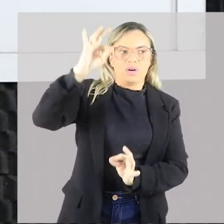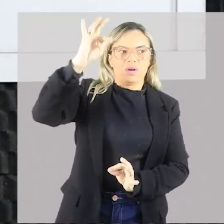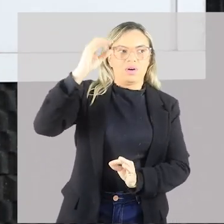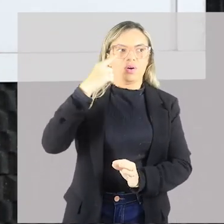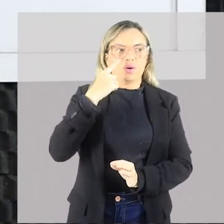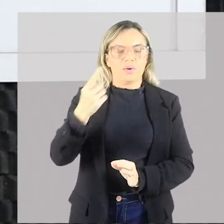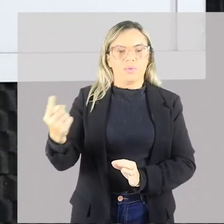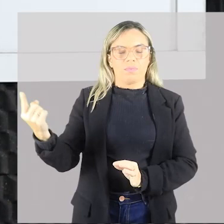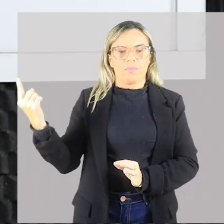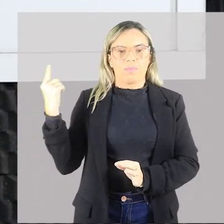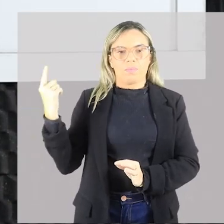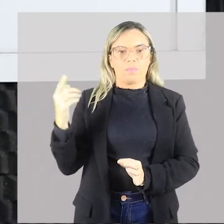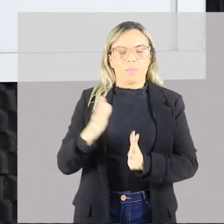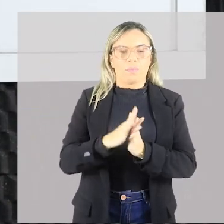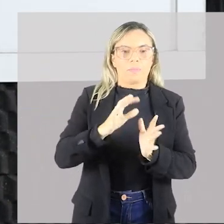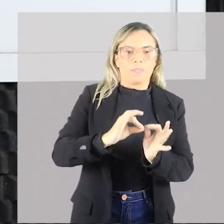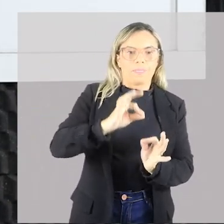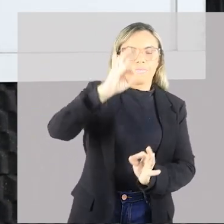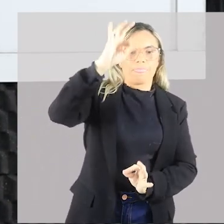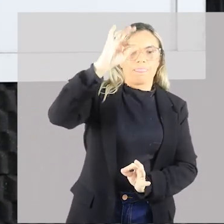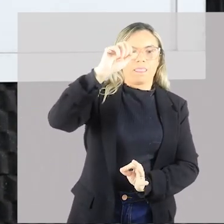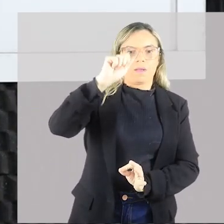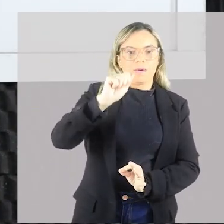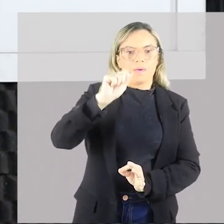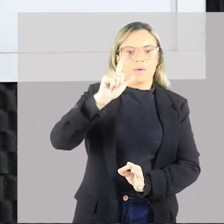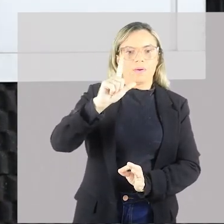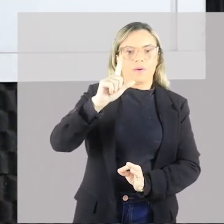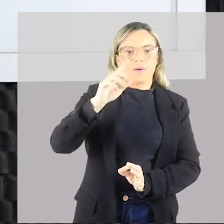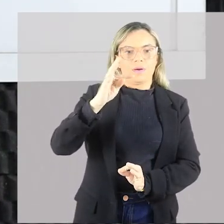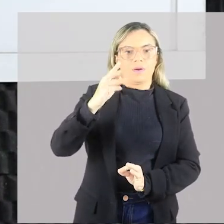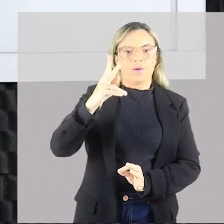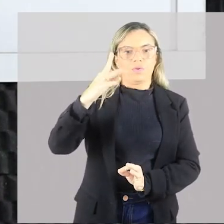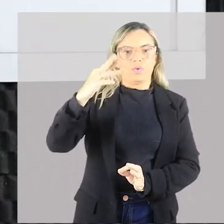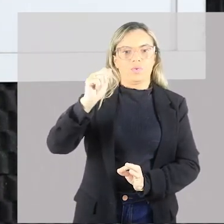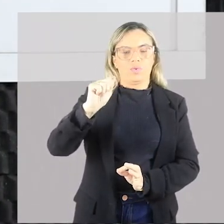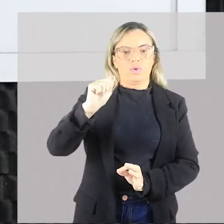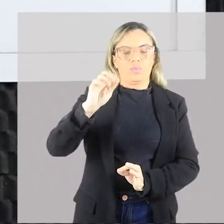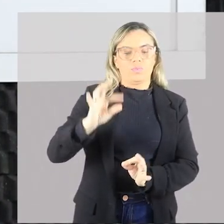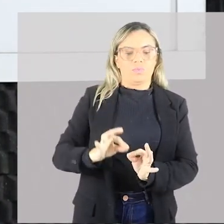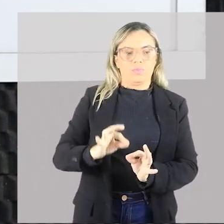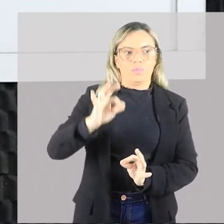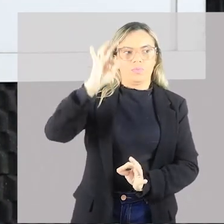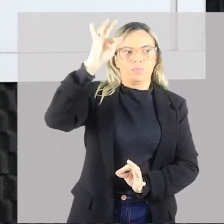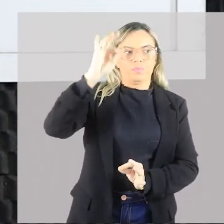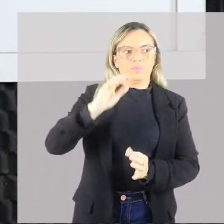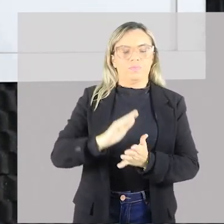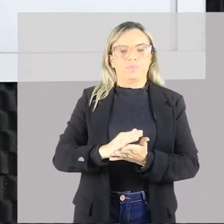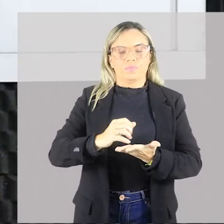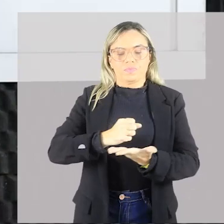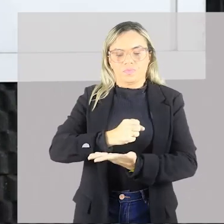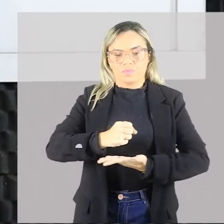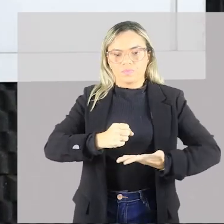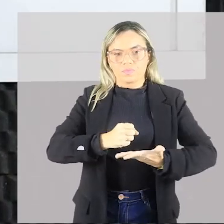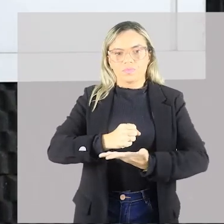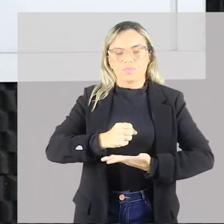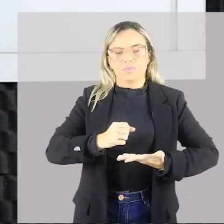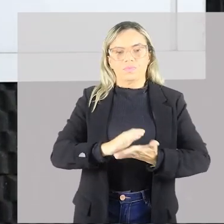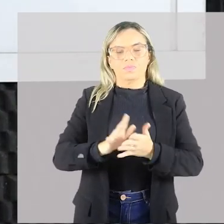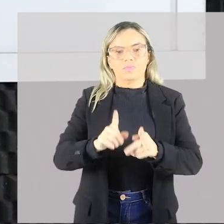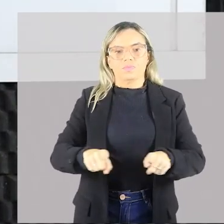da face superior para a face inferior, é a altura. A área da base, né? Eu preciso